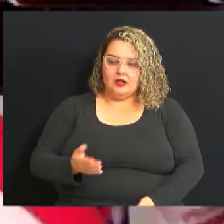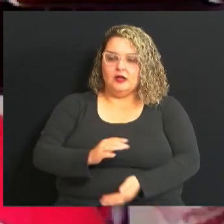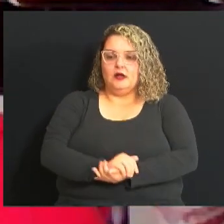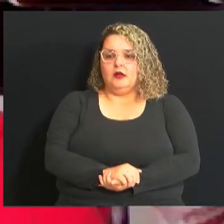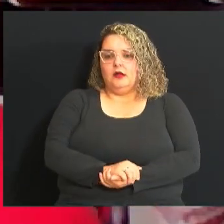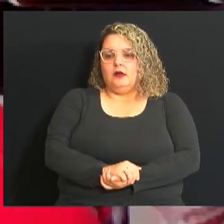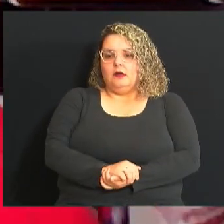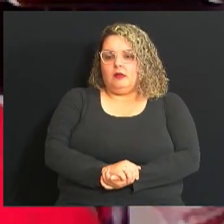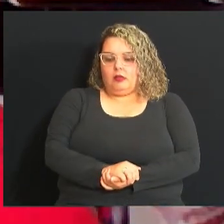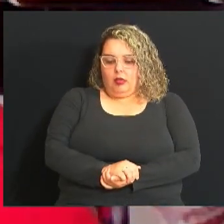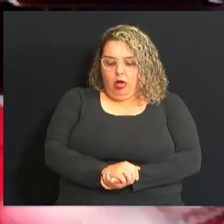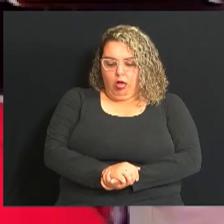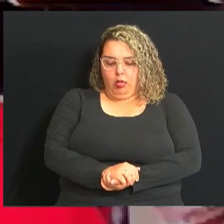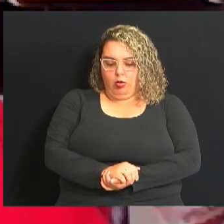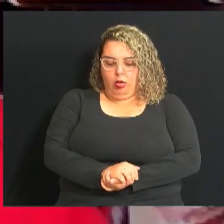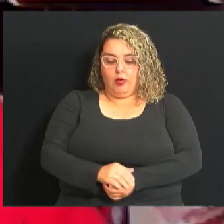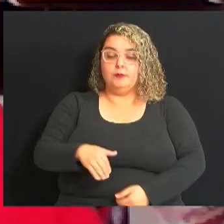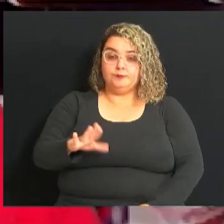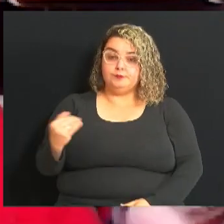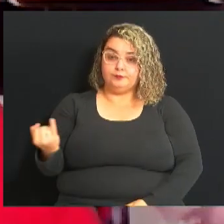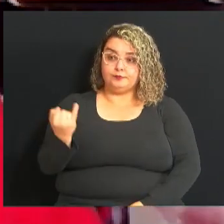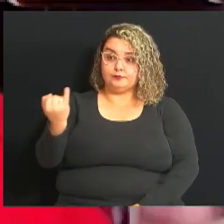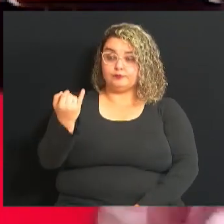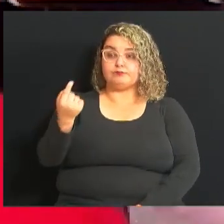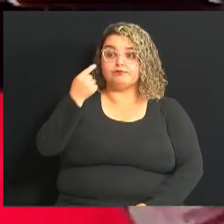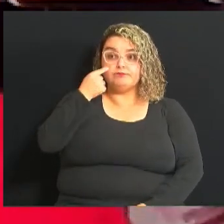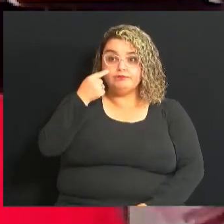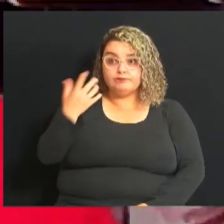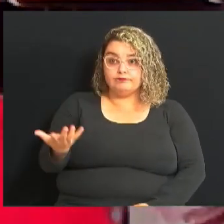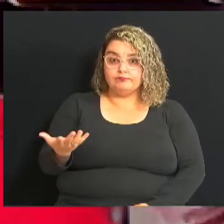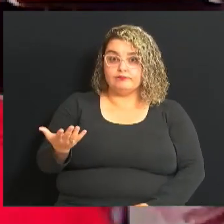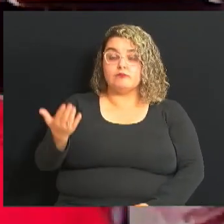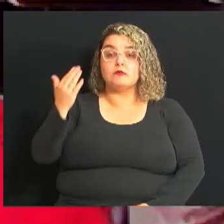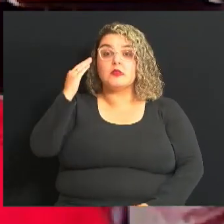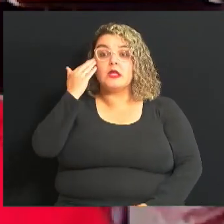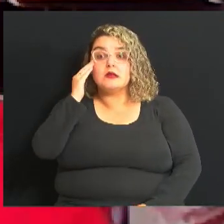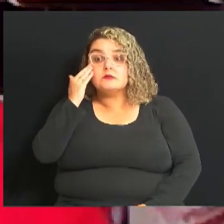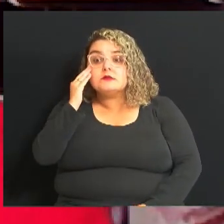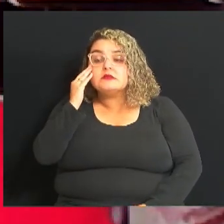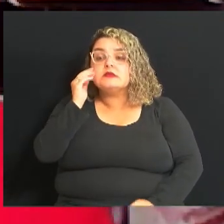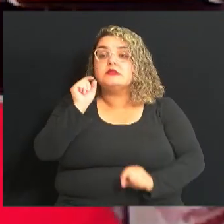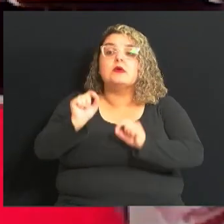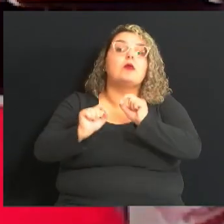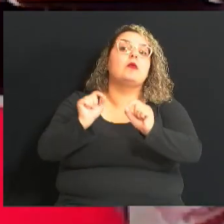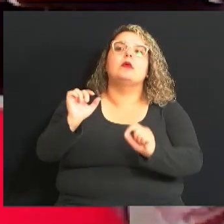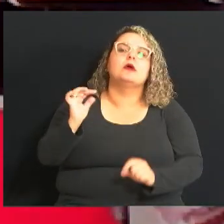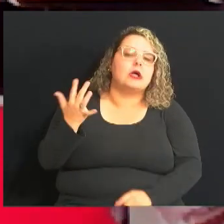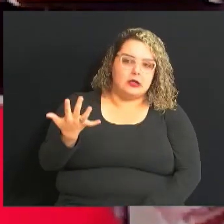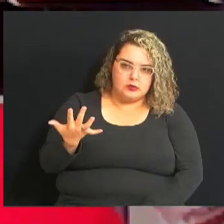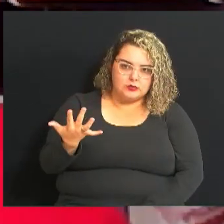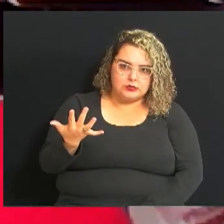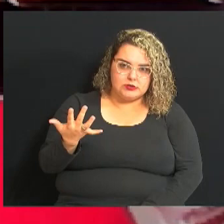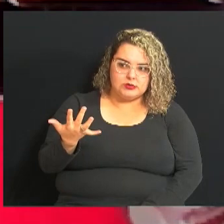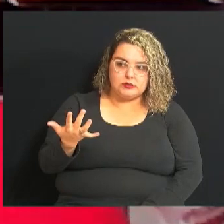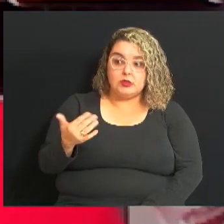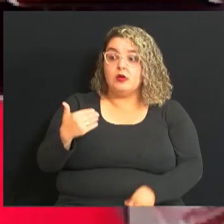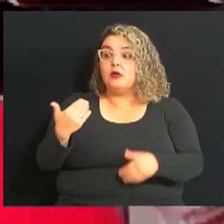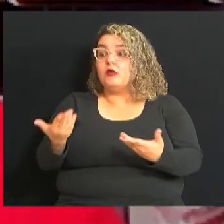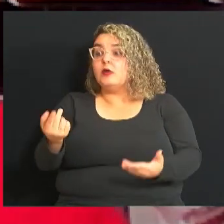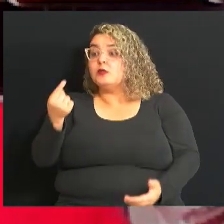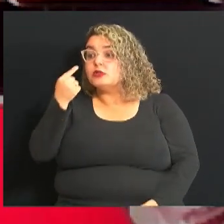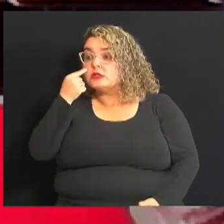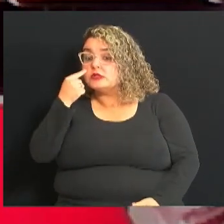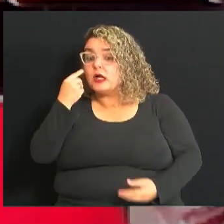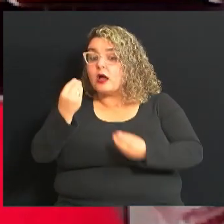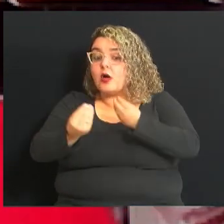Então, mais importante é, olha, vamos entender o que está acontecendo, vamos ver como